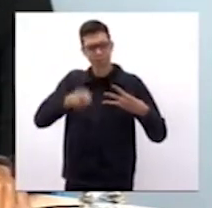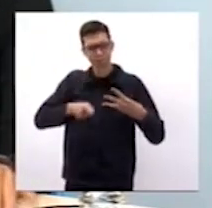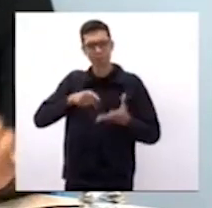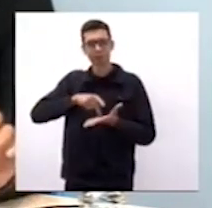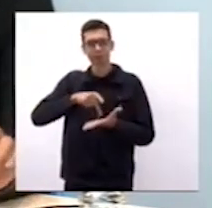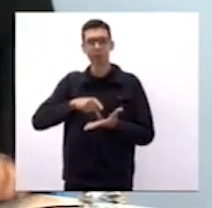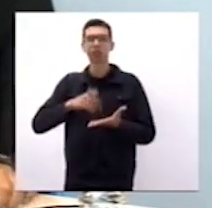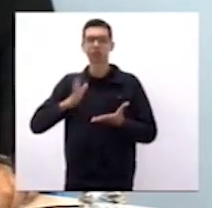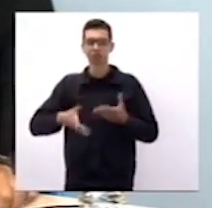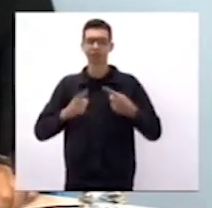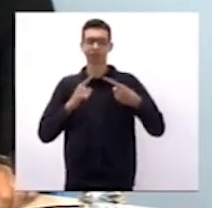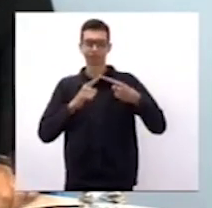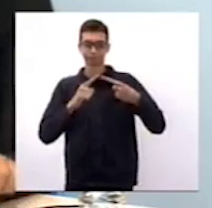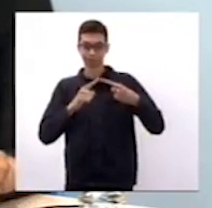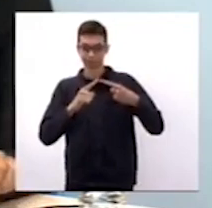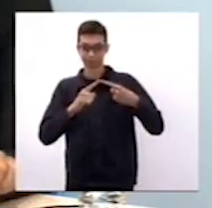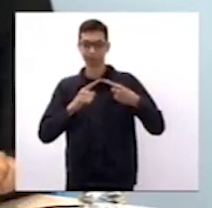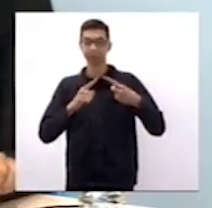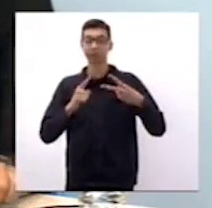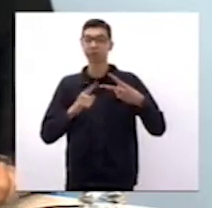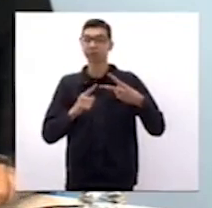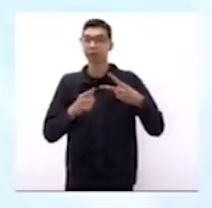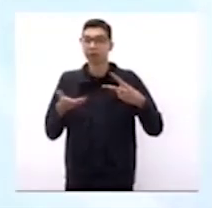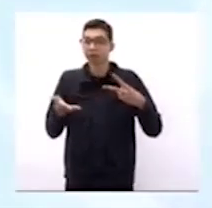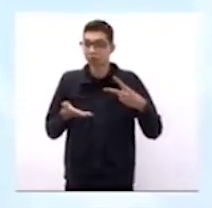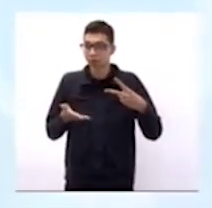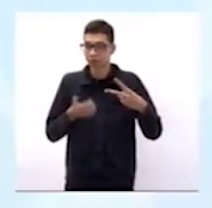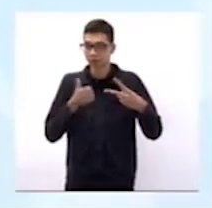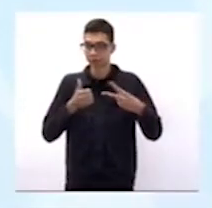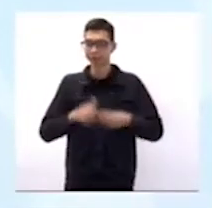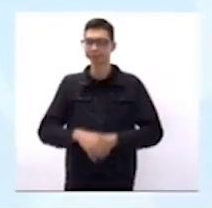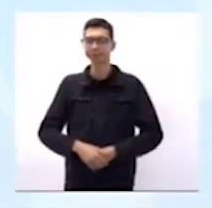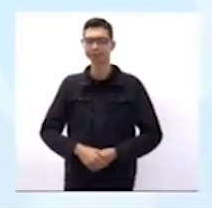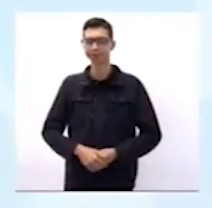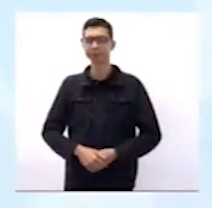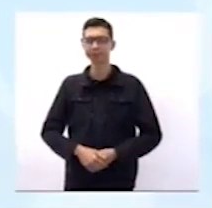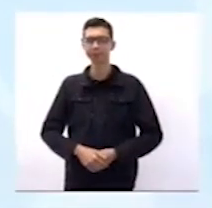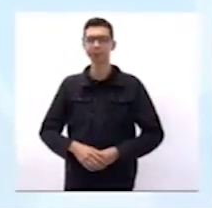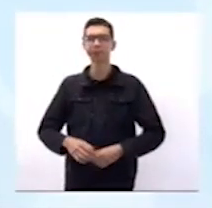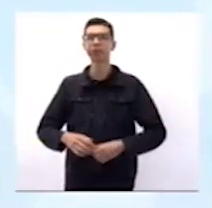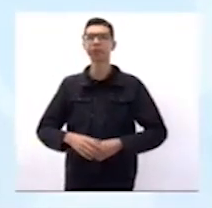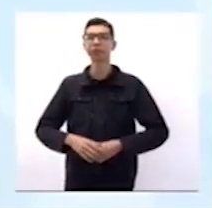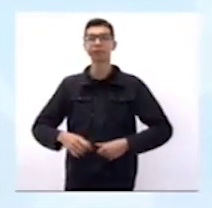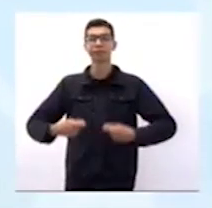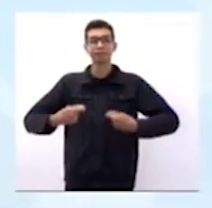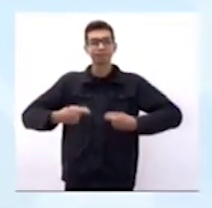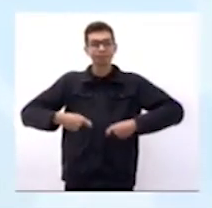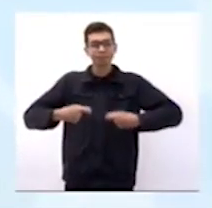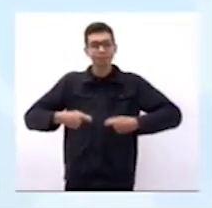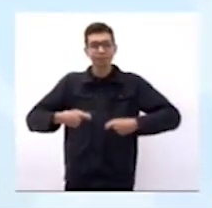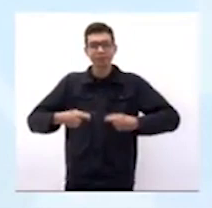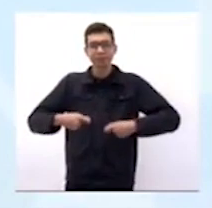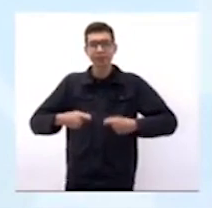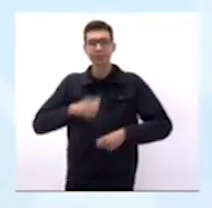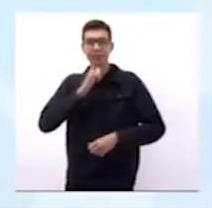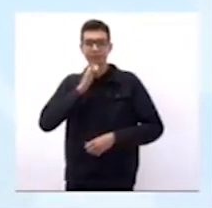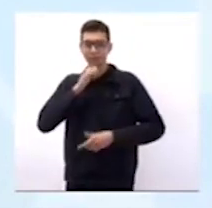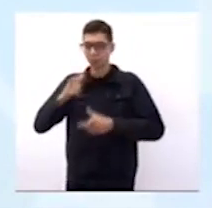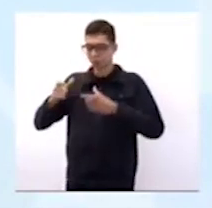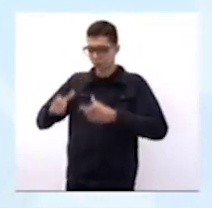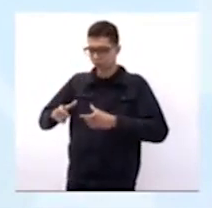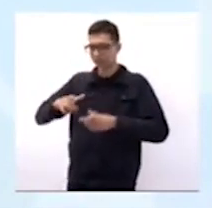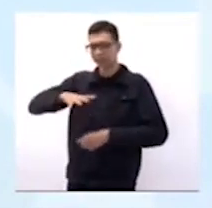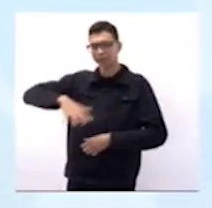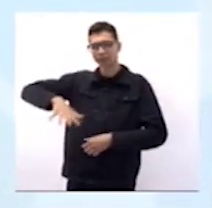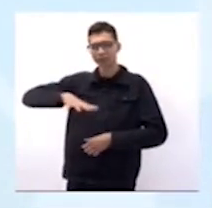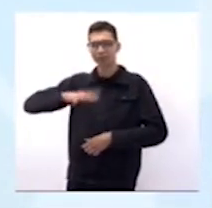agora nós vamos fazer a segunda. A necessidade de ordem em ambientes de aprendizagens